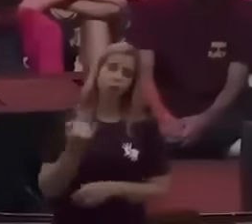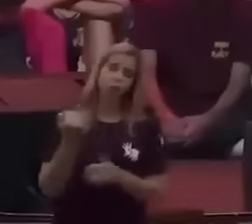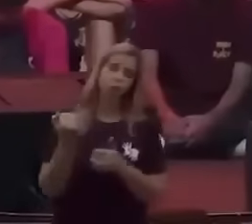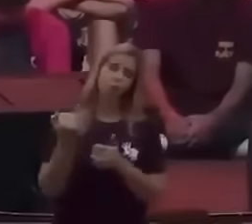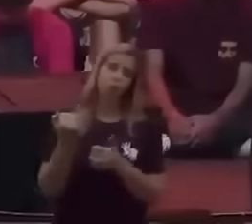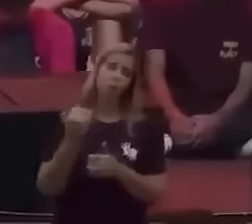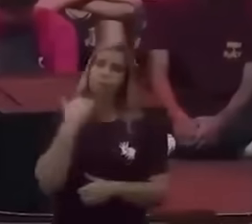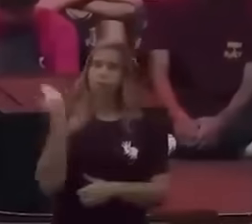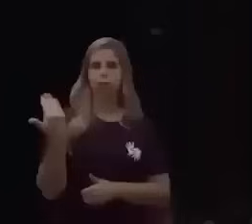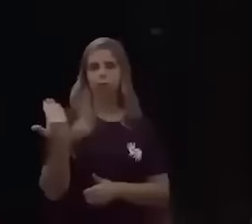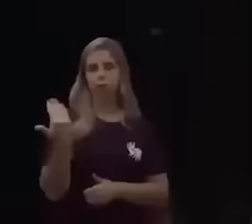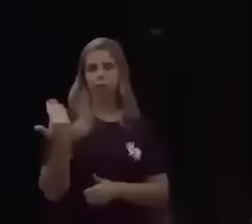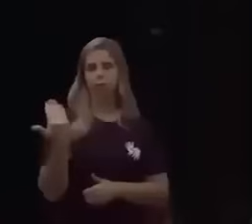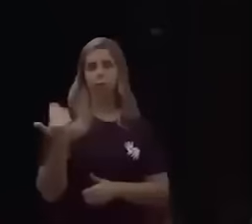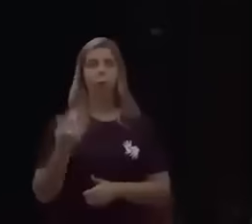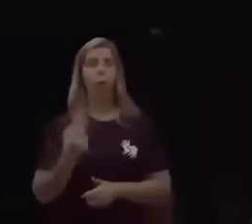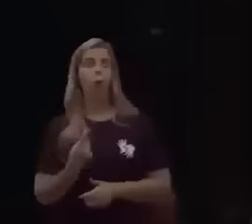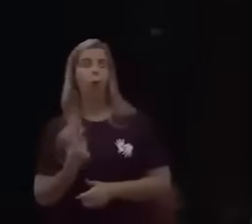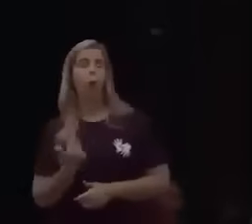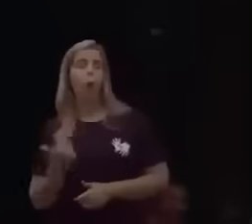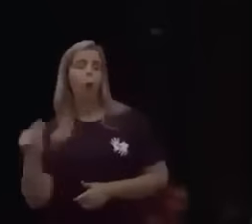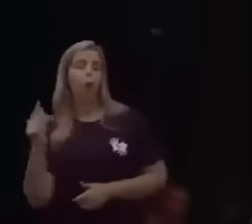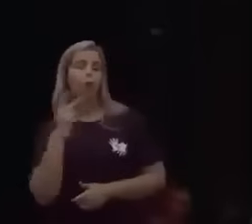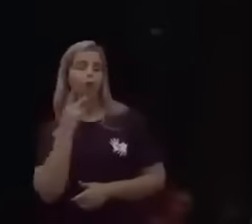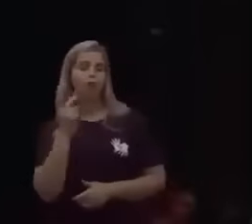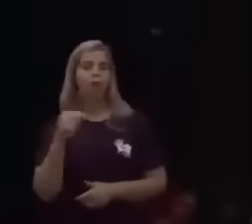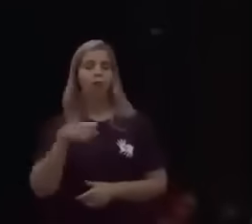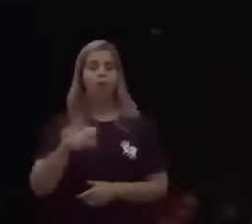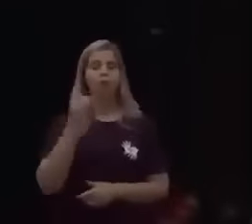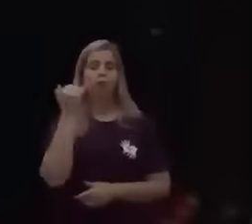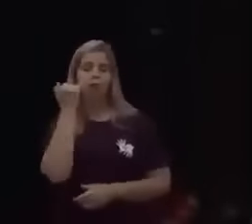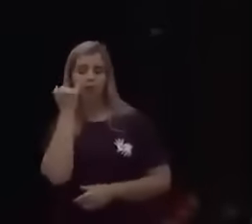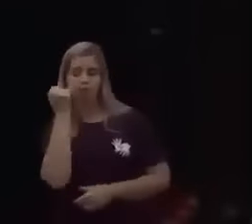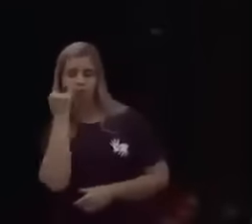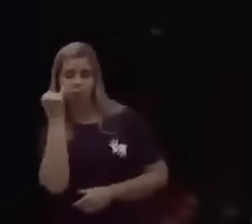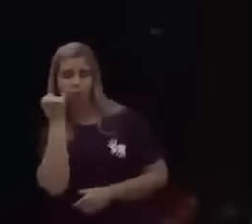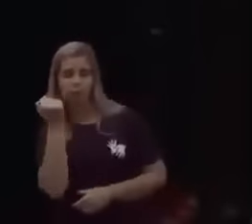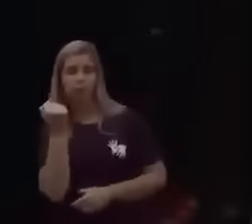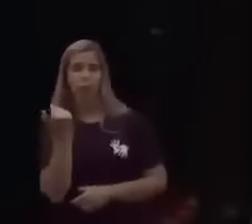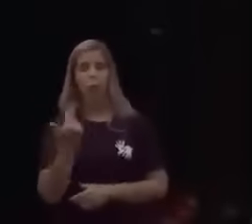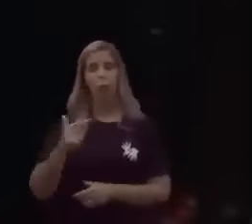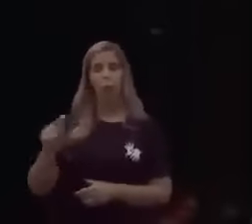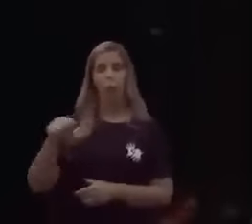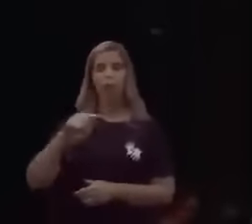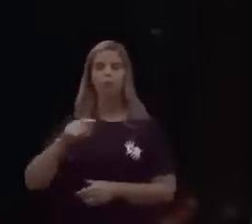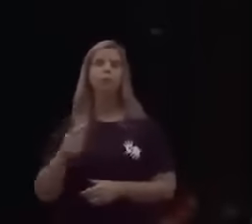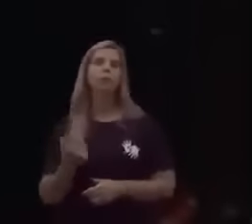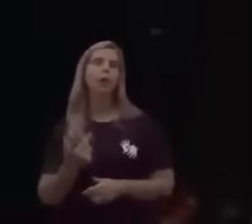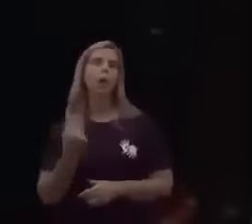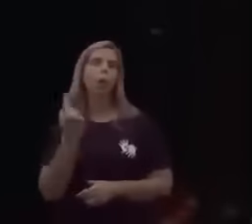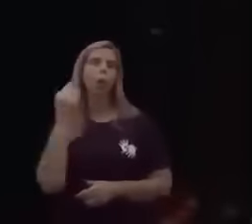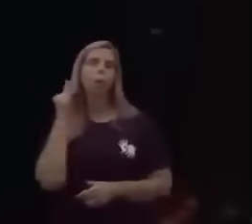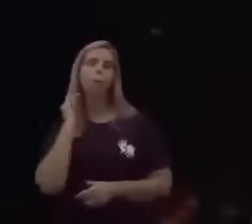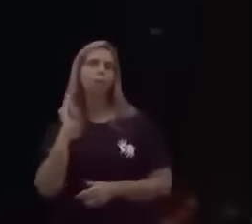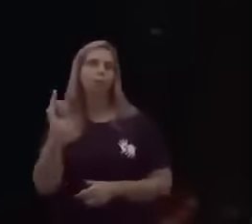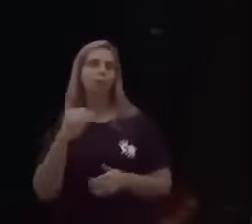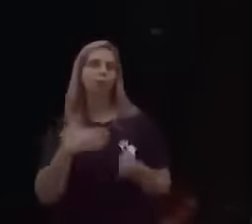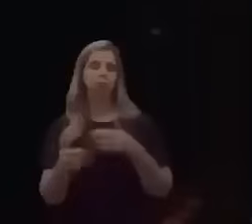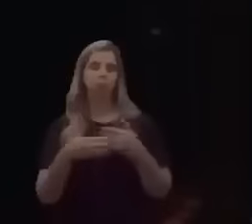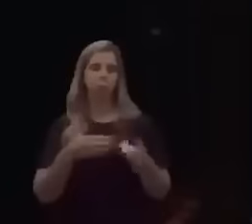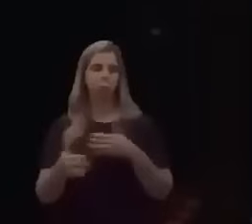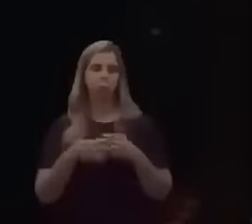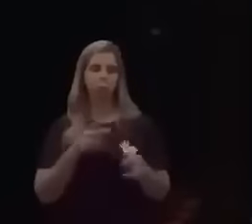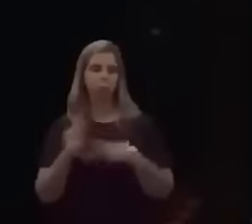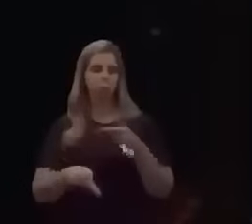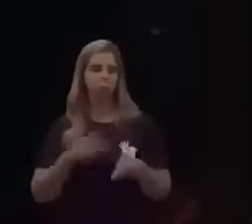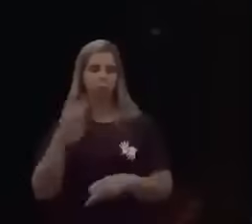dizem que tu és Elias, outros dizem que tu és Jeremias, outros dizem que tu és alguns dos profetas. O povo não